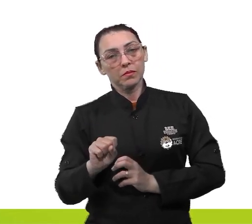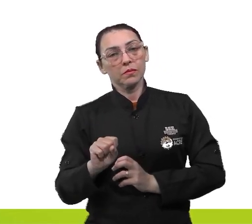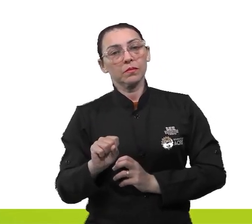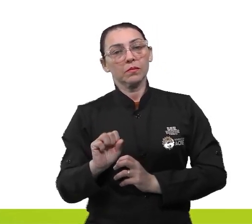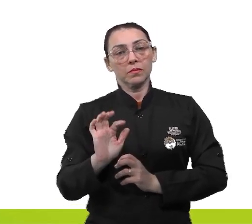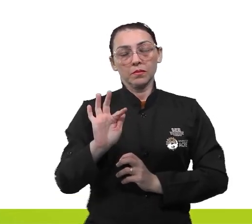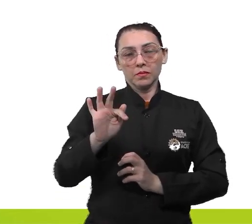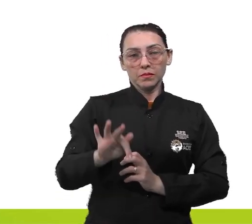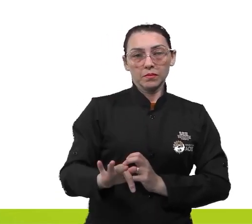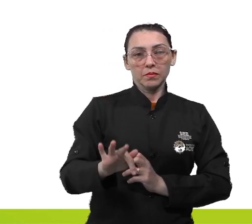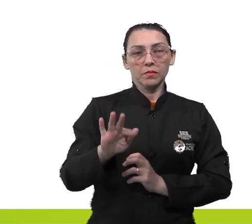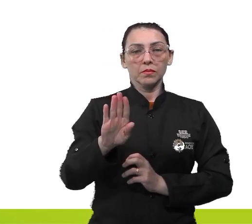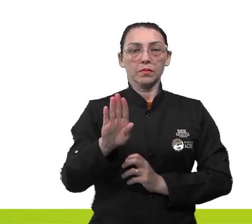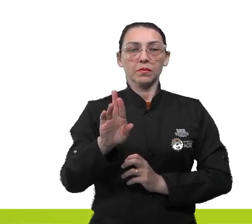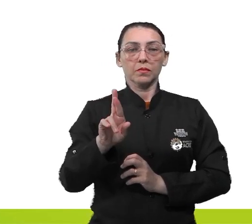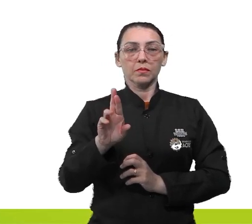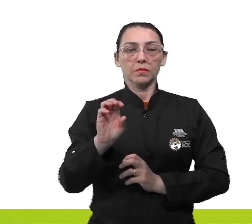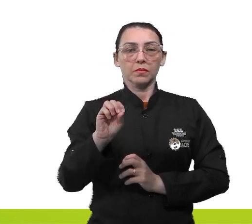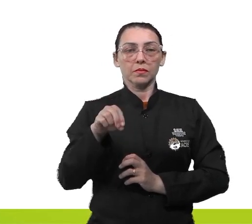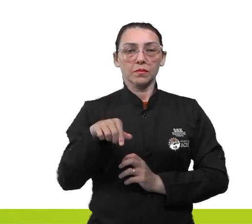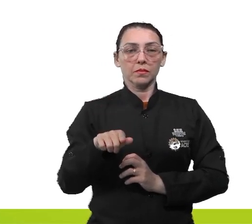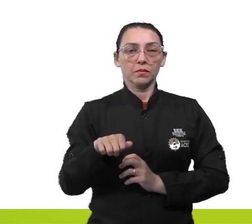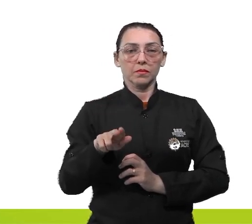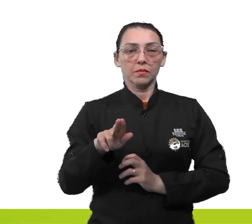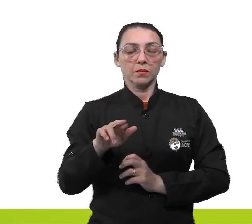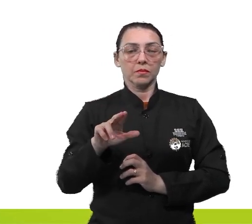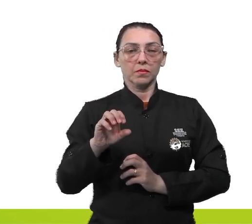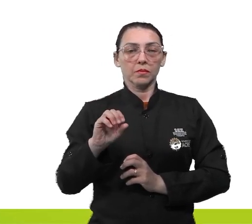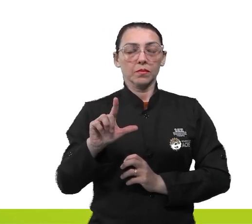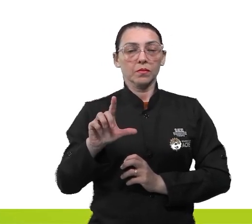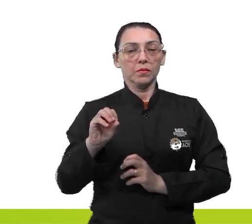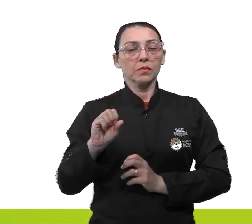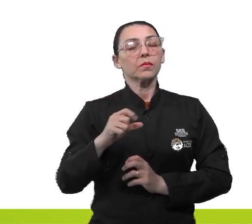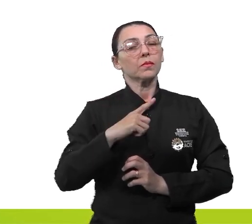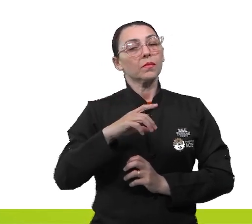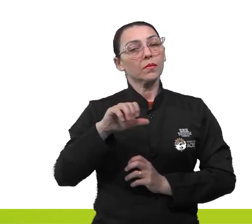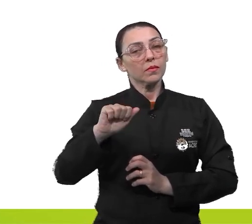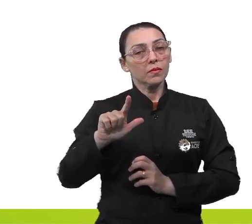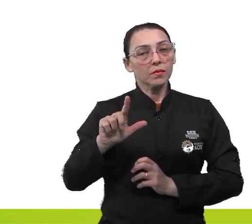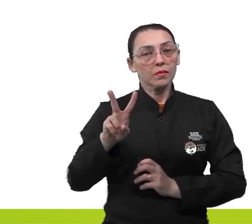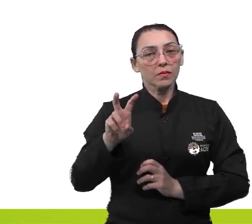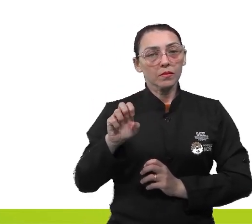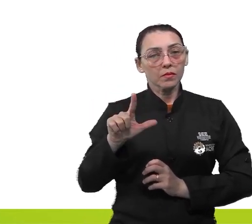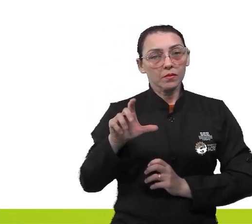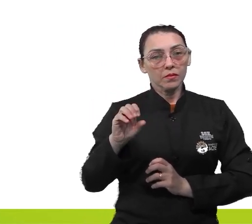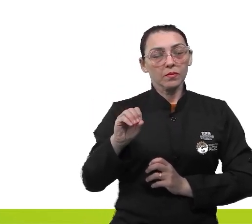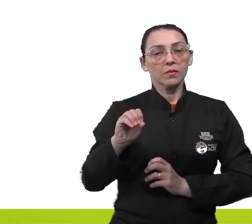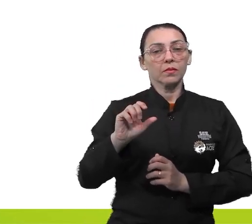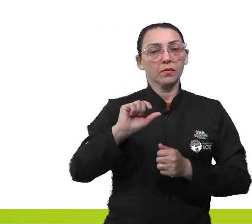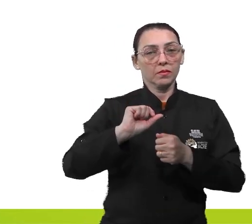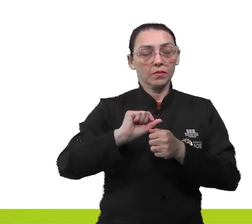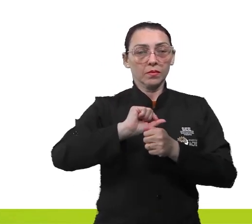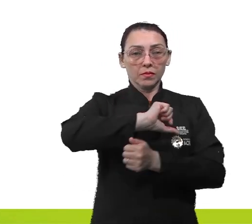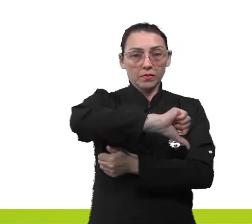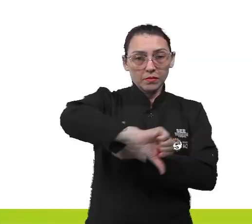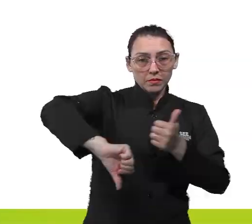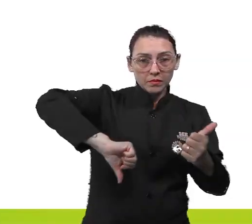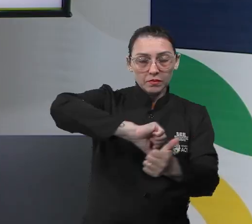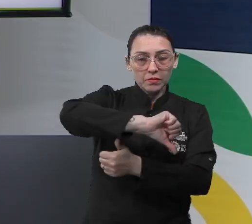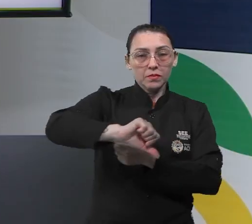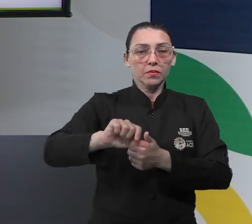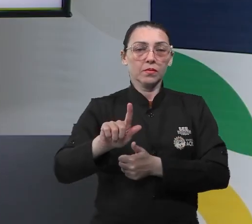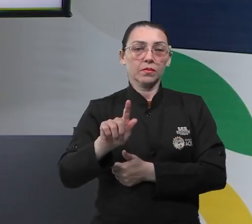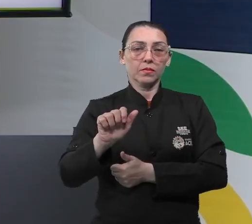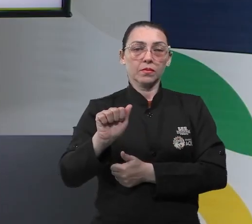lá no final dos bronquíolos temos conhecidos alvéolos pulmonares. São aqui que fazem a realização das trocas